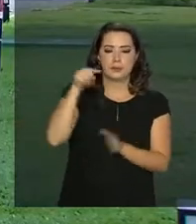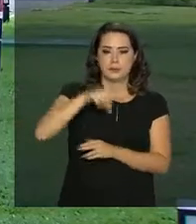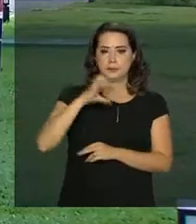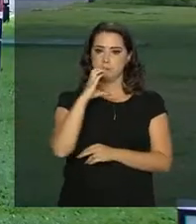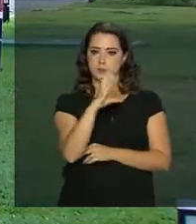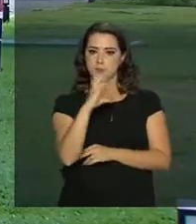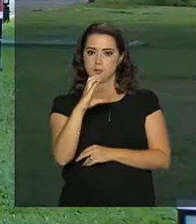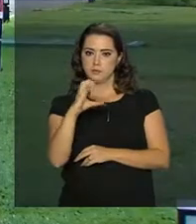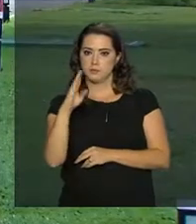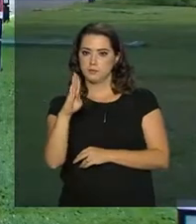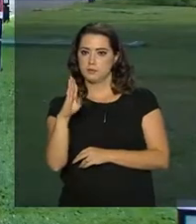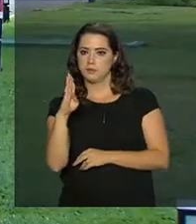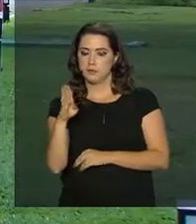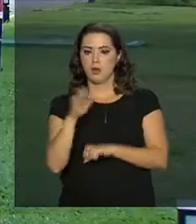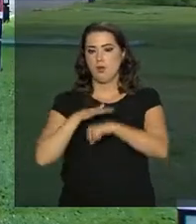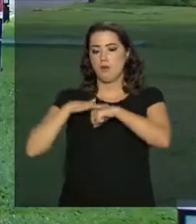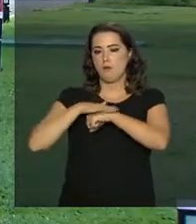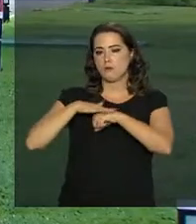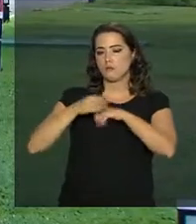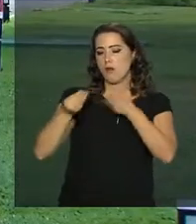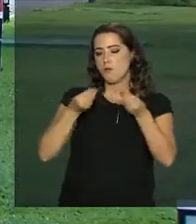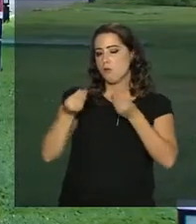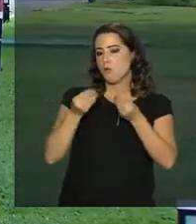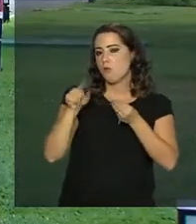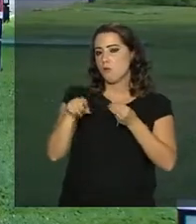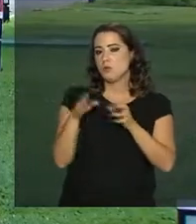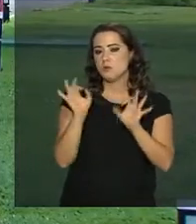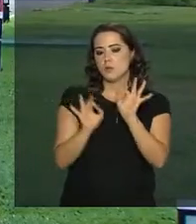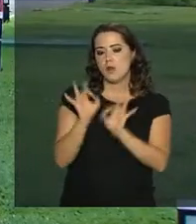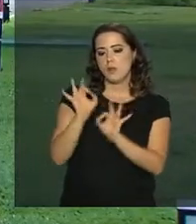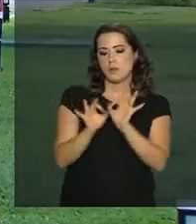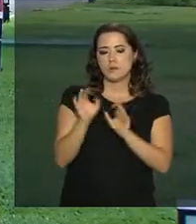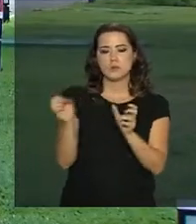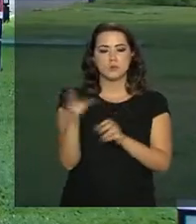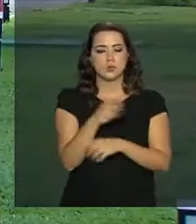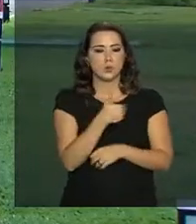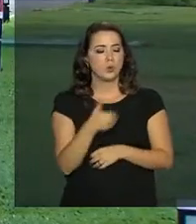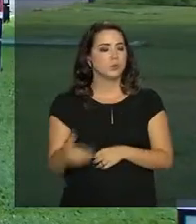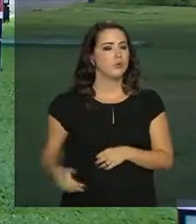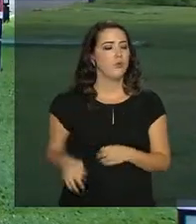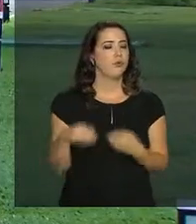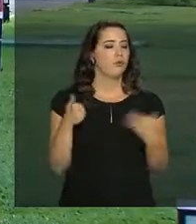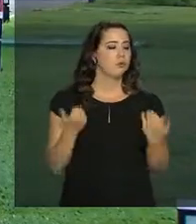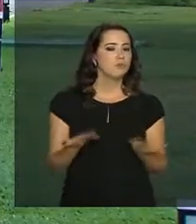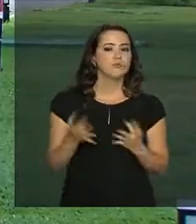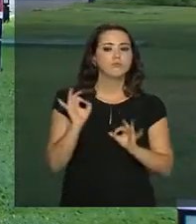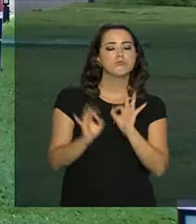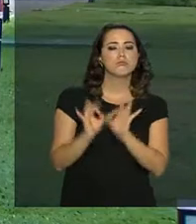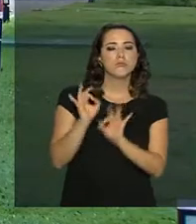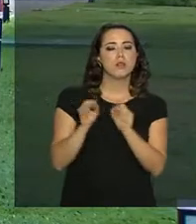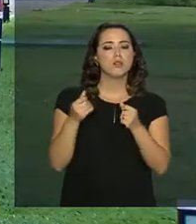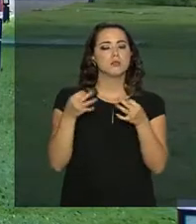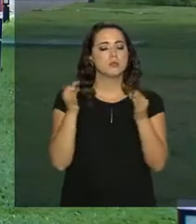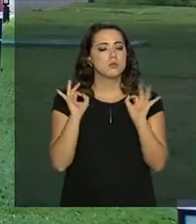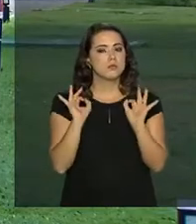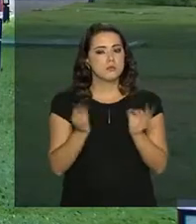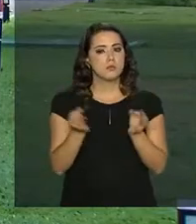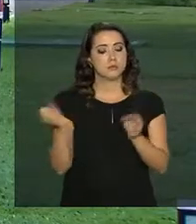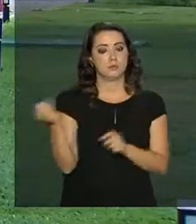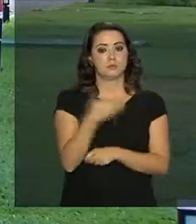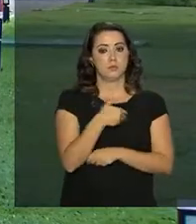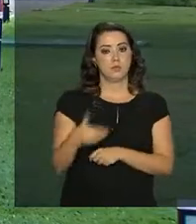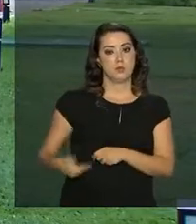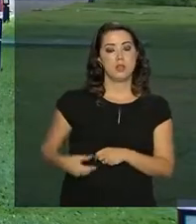Banco do Brasil, vai conversar sobre a formatação, né, do novo governo, da estrutura desse novo governo. E à tarde ele